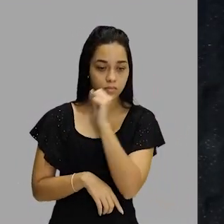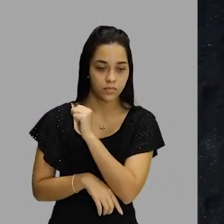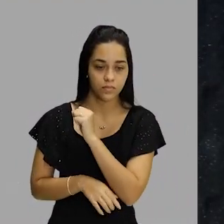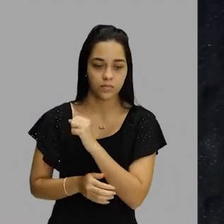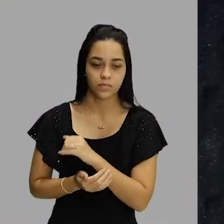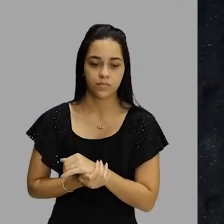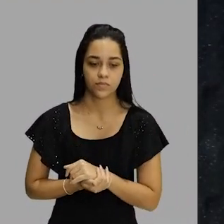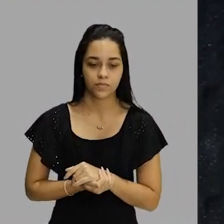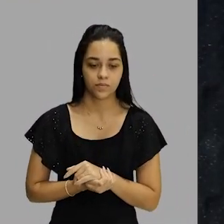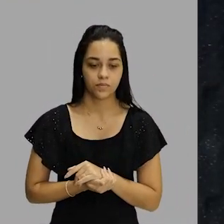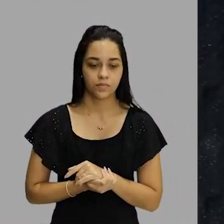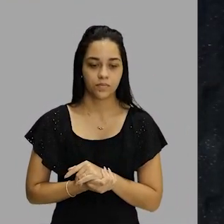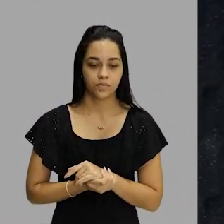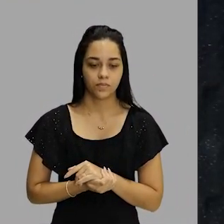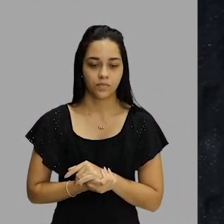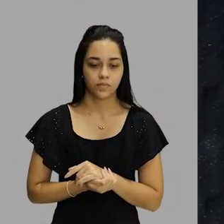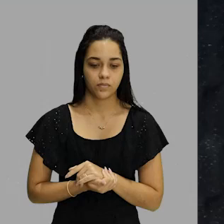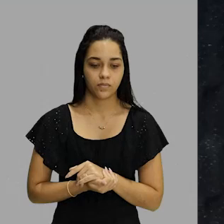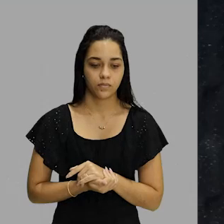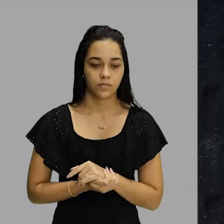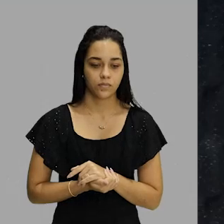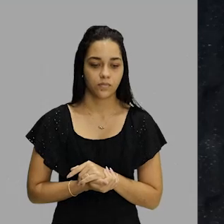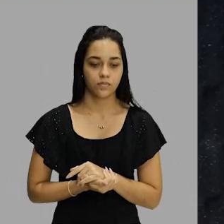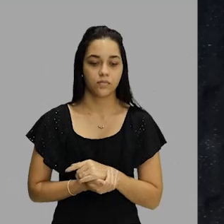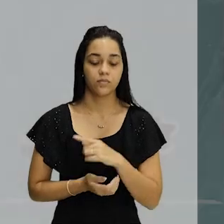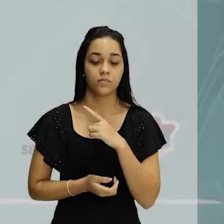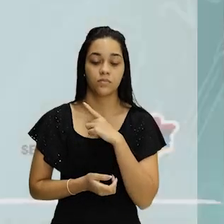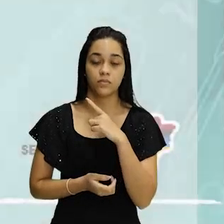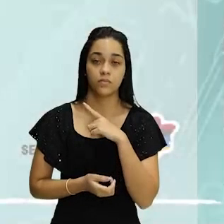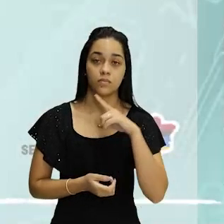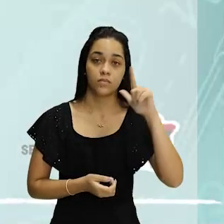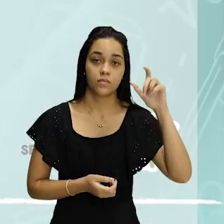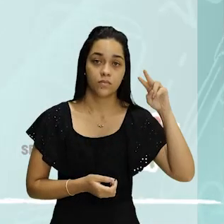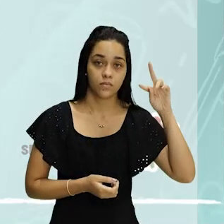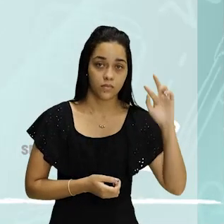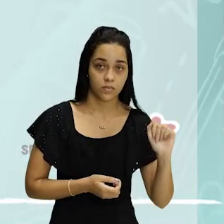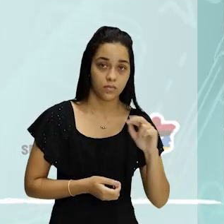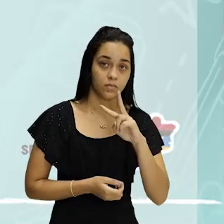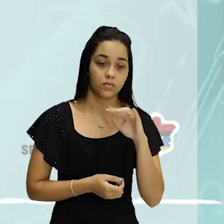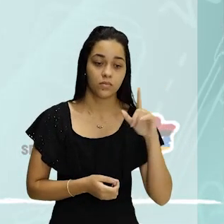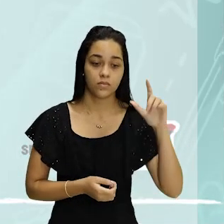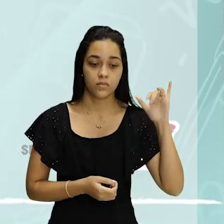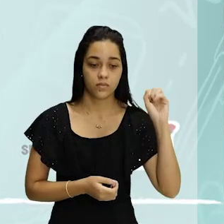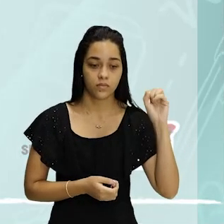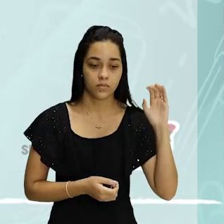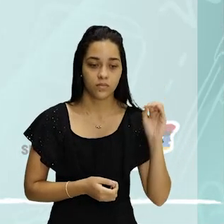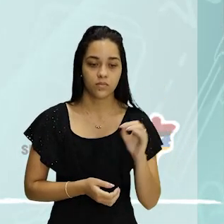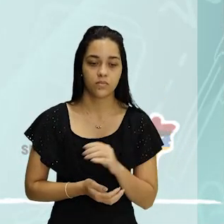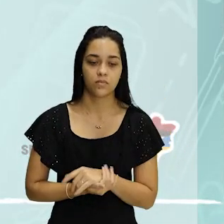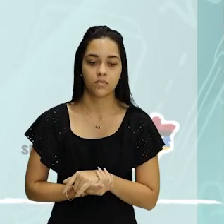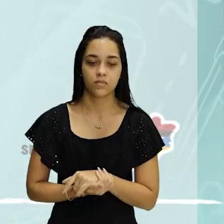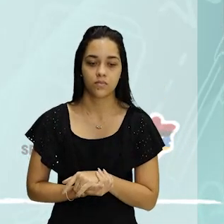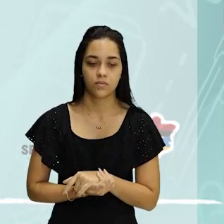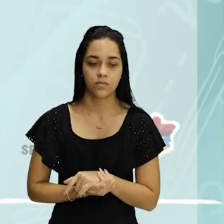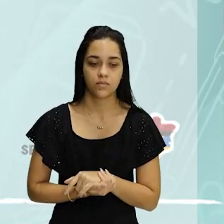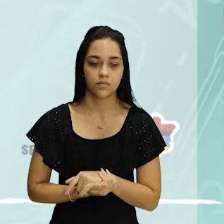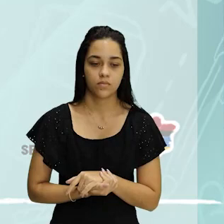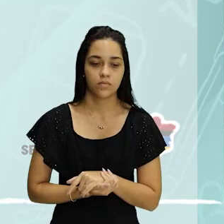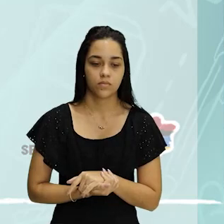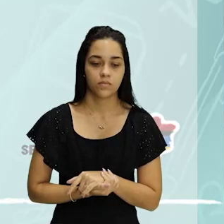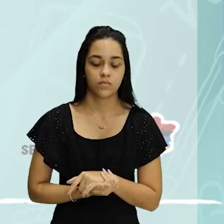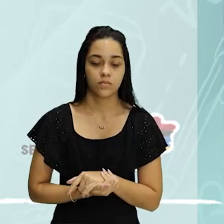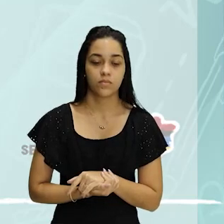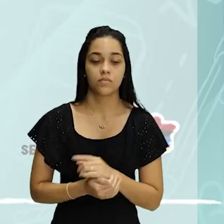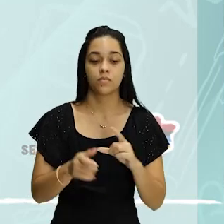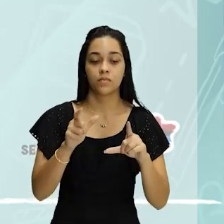ó. A lenta vai ser o músculo liso, tá? Eu vou colocar logo a resposta aqui. Então, a letra A